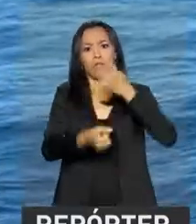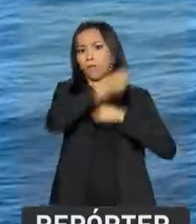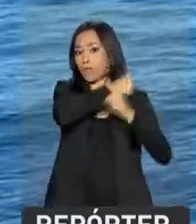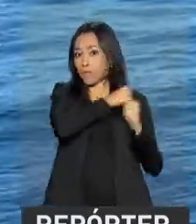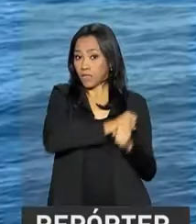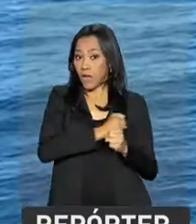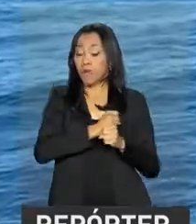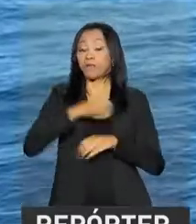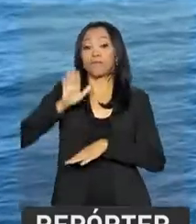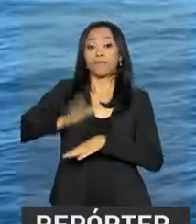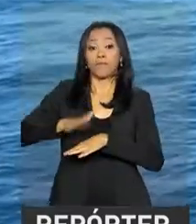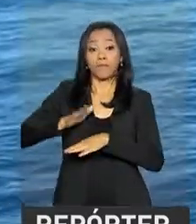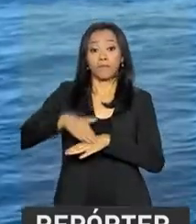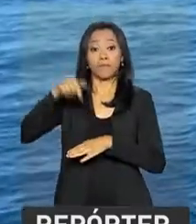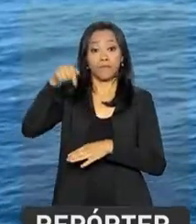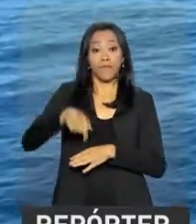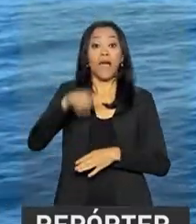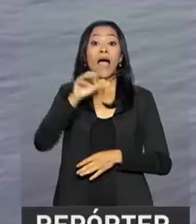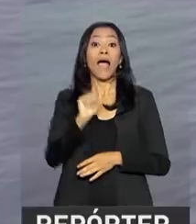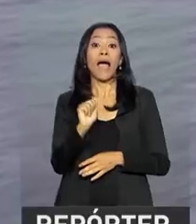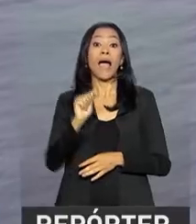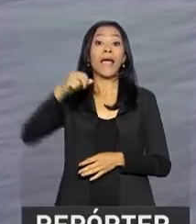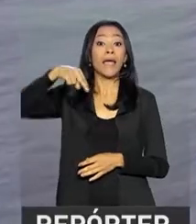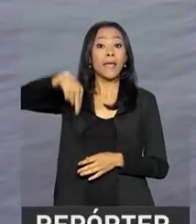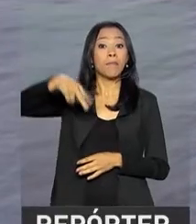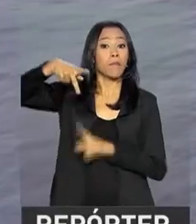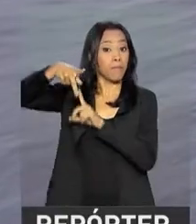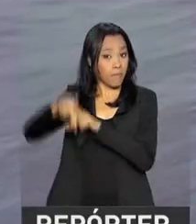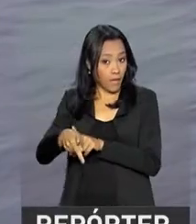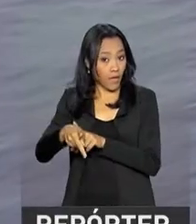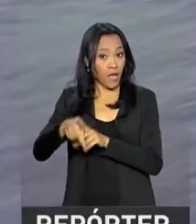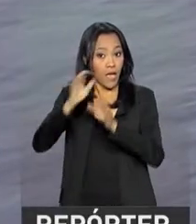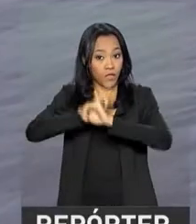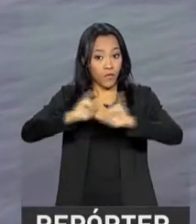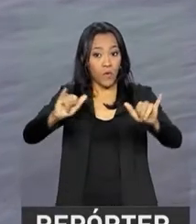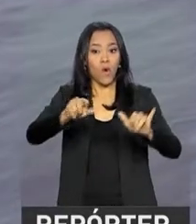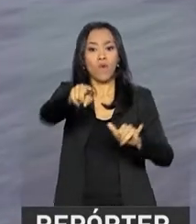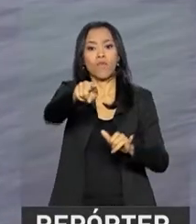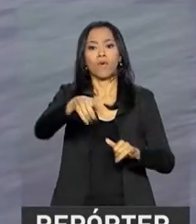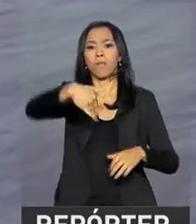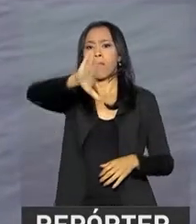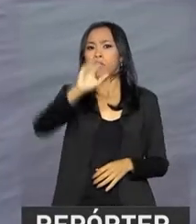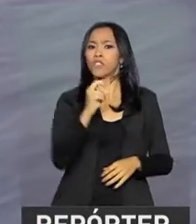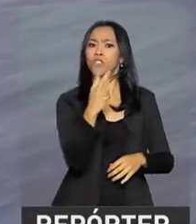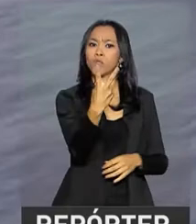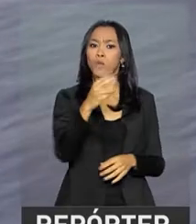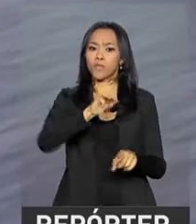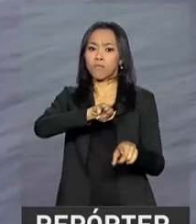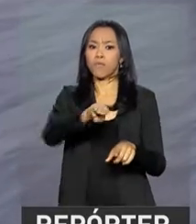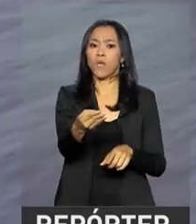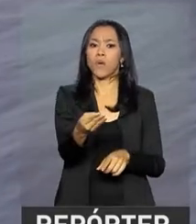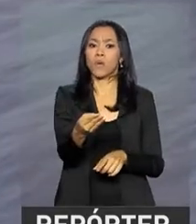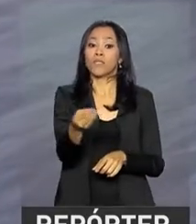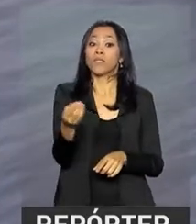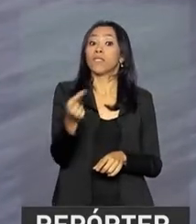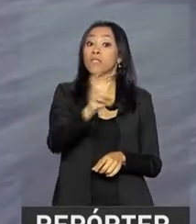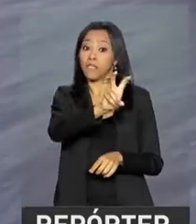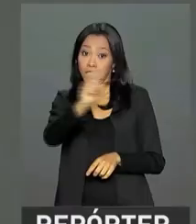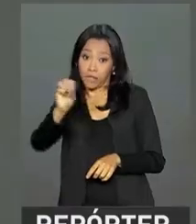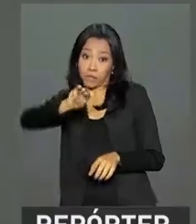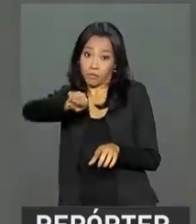da agência nacional do petróleo cnp foram produzidos em média mais de dois milhões e meio de barris